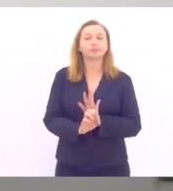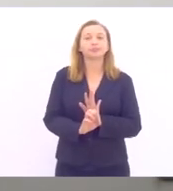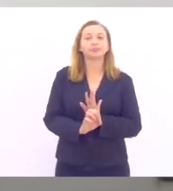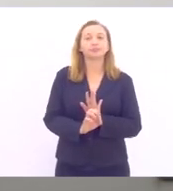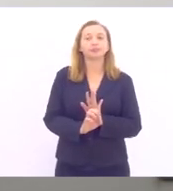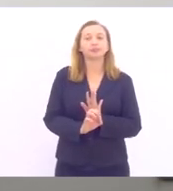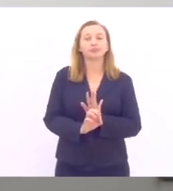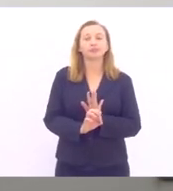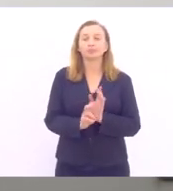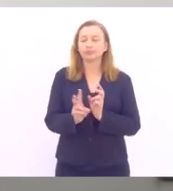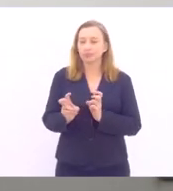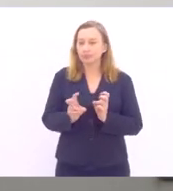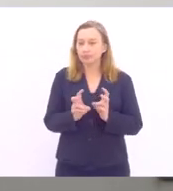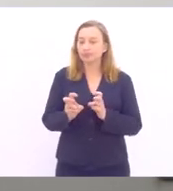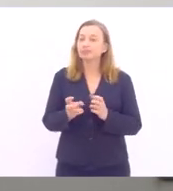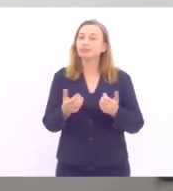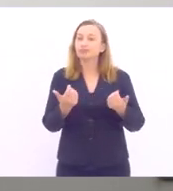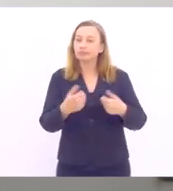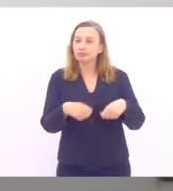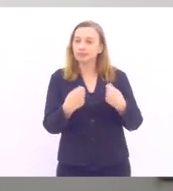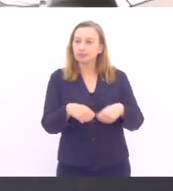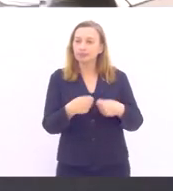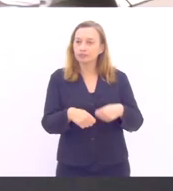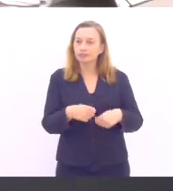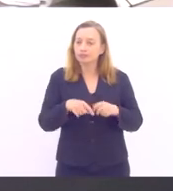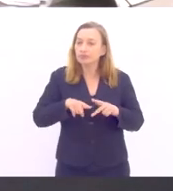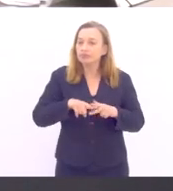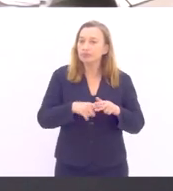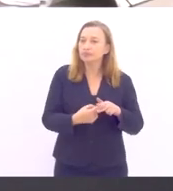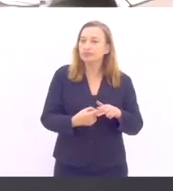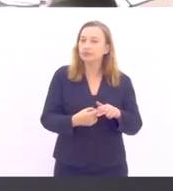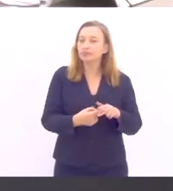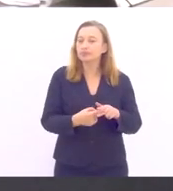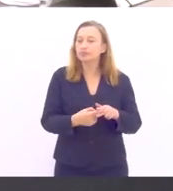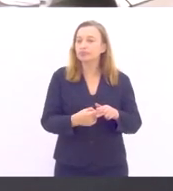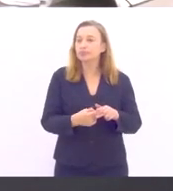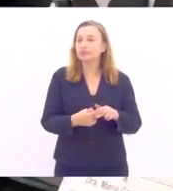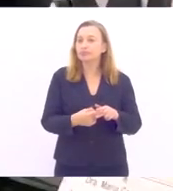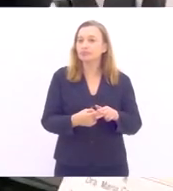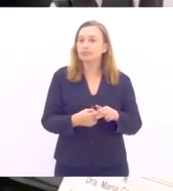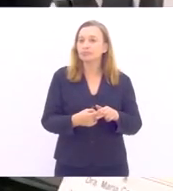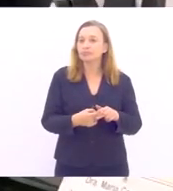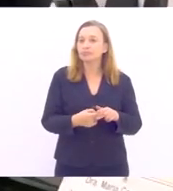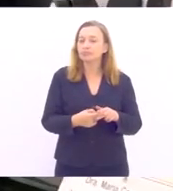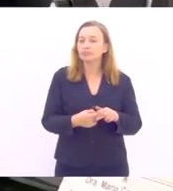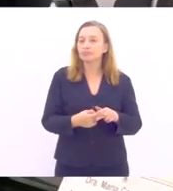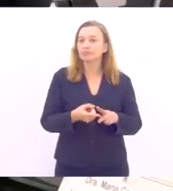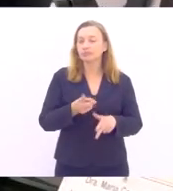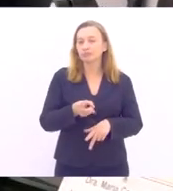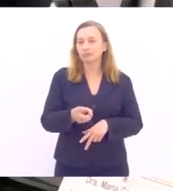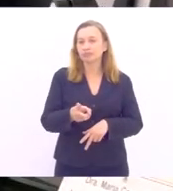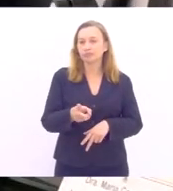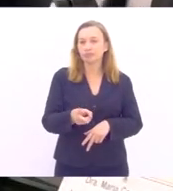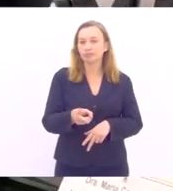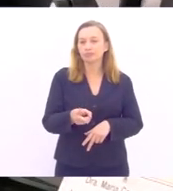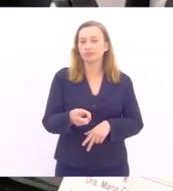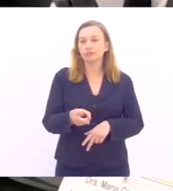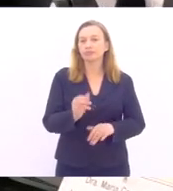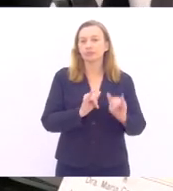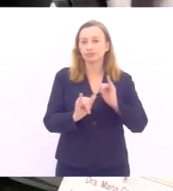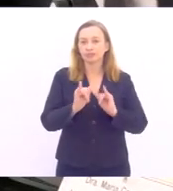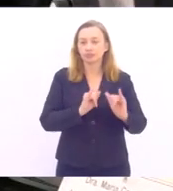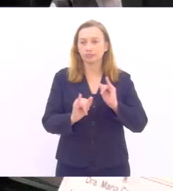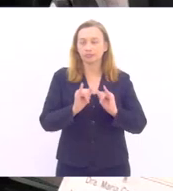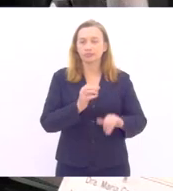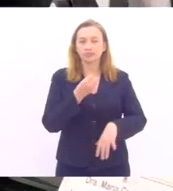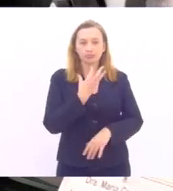no seu bojo a necessidade de manutenção, de atualização constante desse banco de dados. Tá